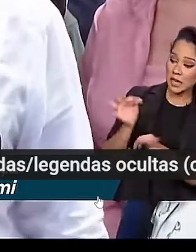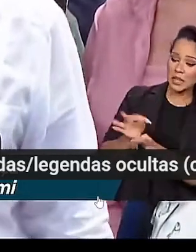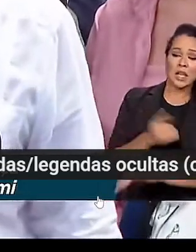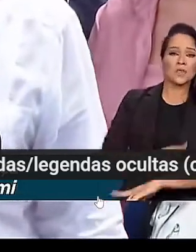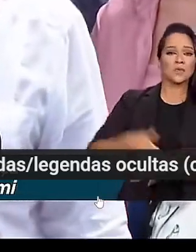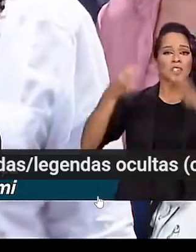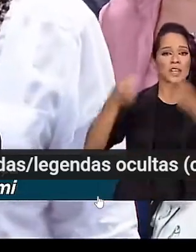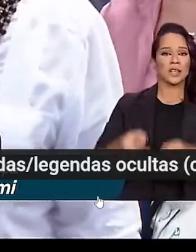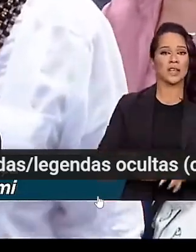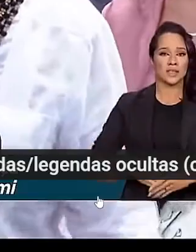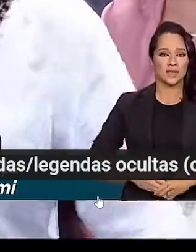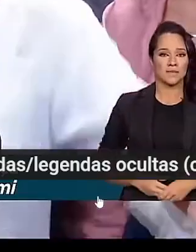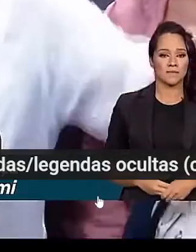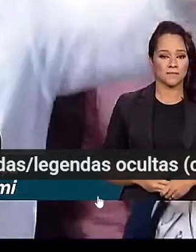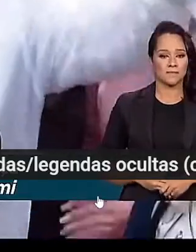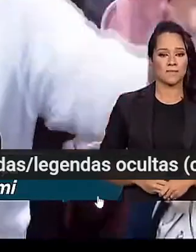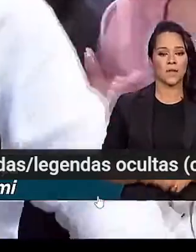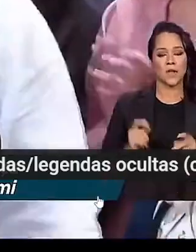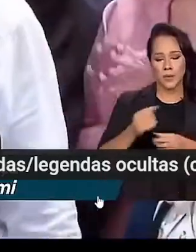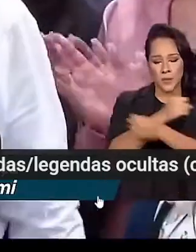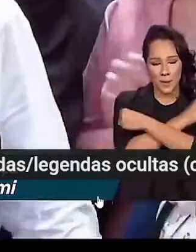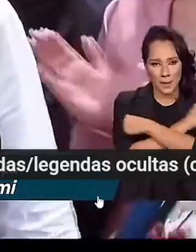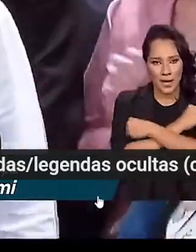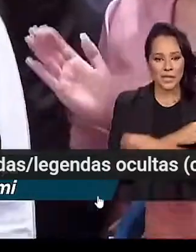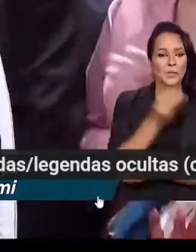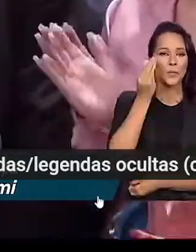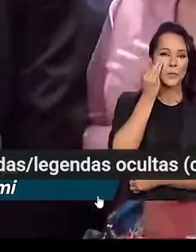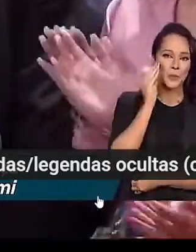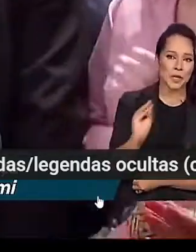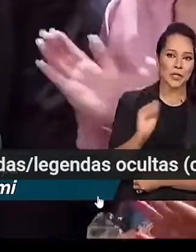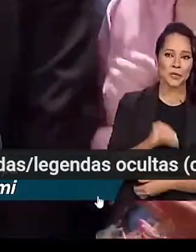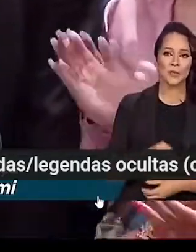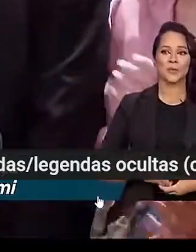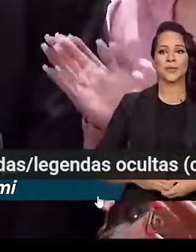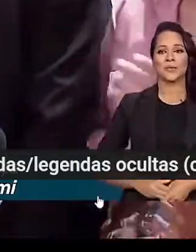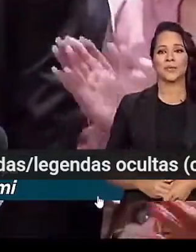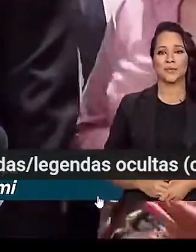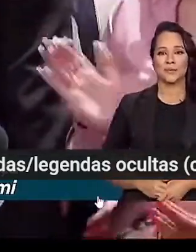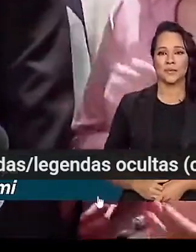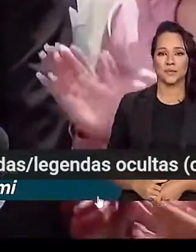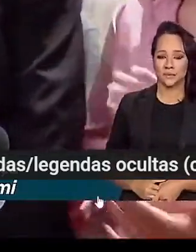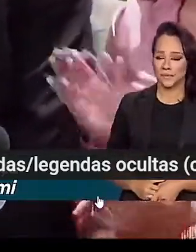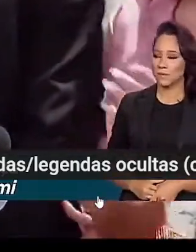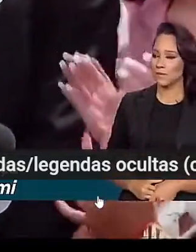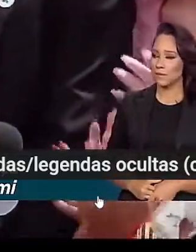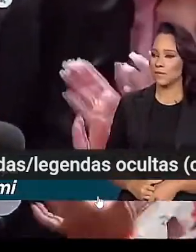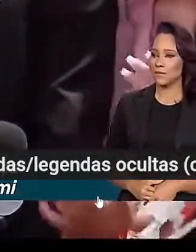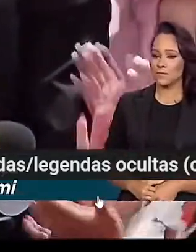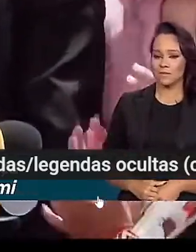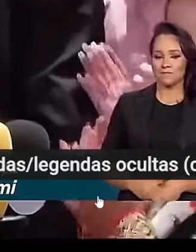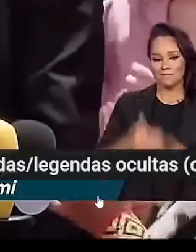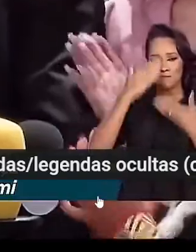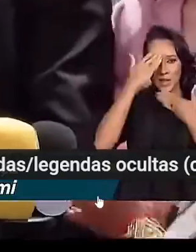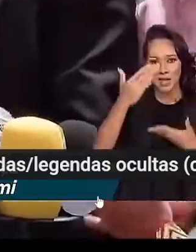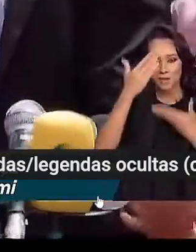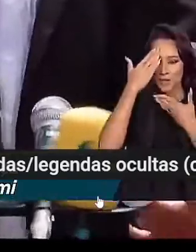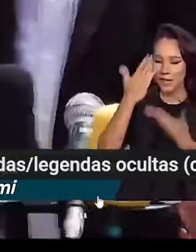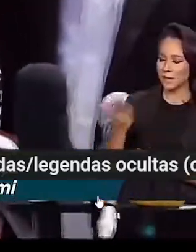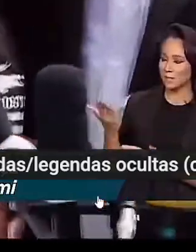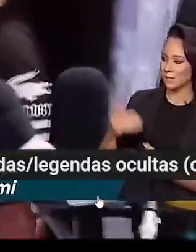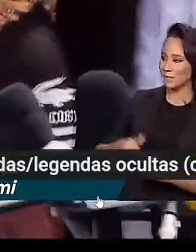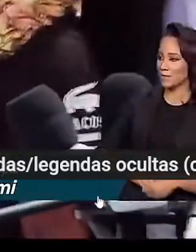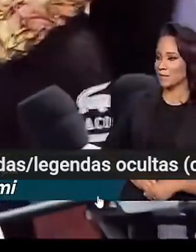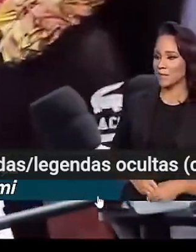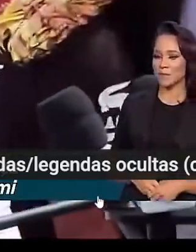Esses golpistas que adoram fazer bagunça, destruir patrimônio público, fazer arruaça,